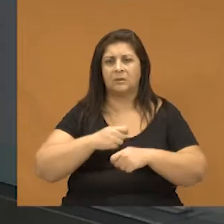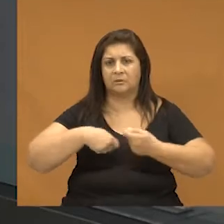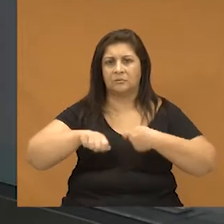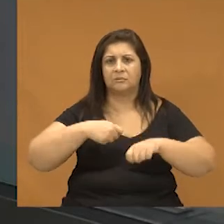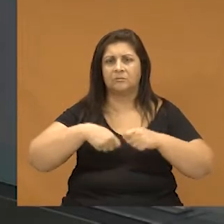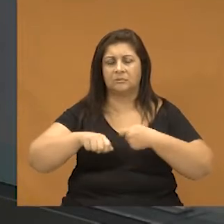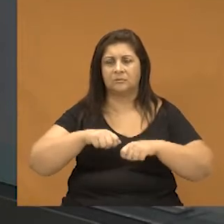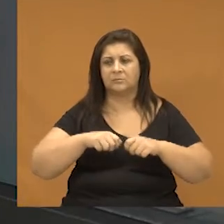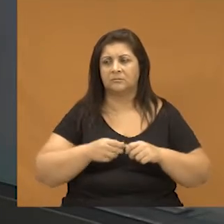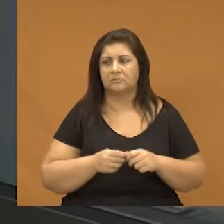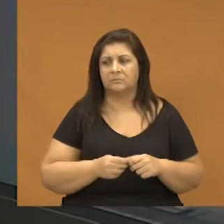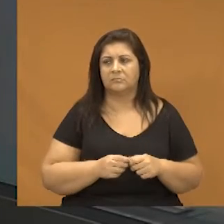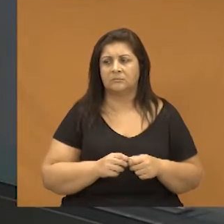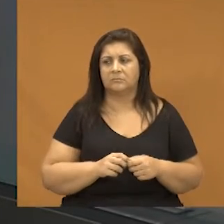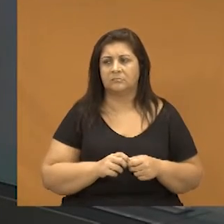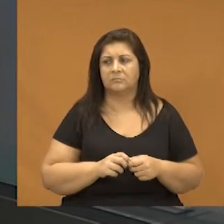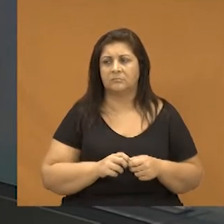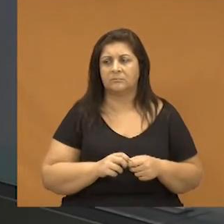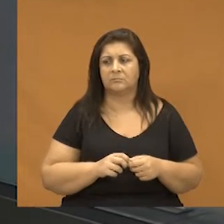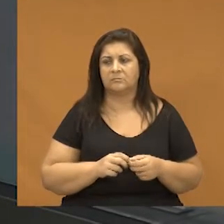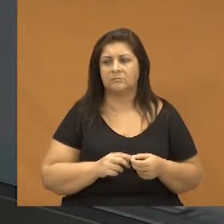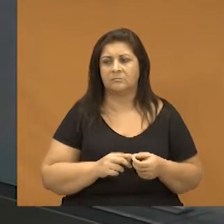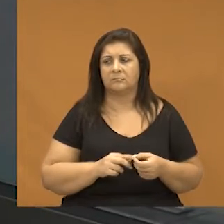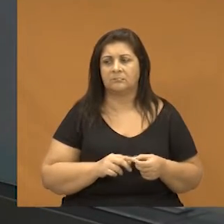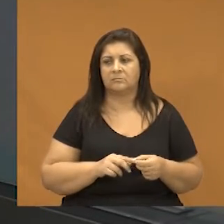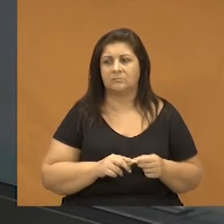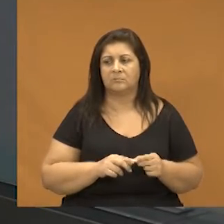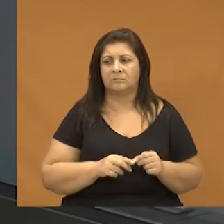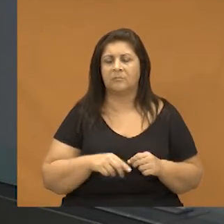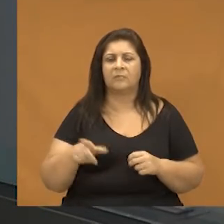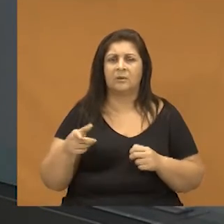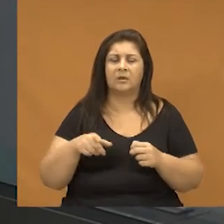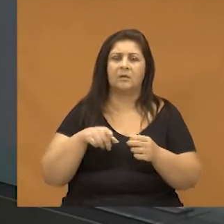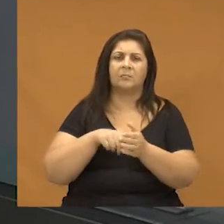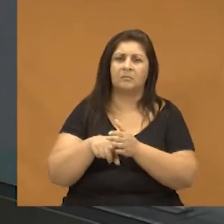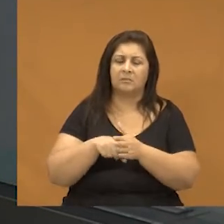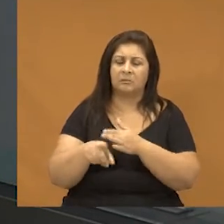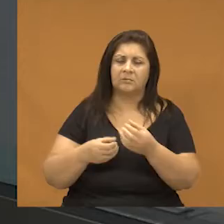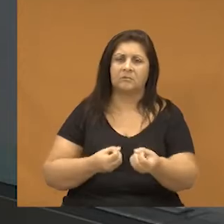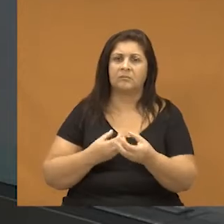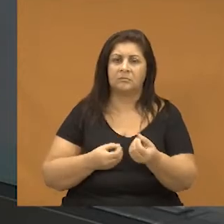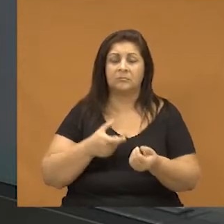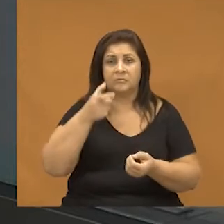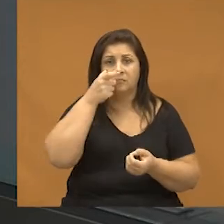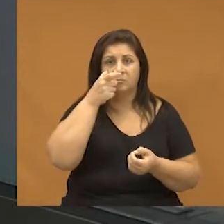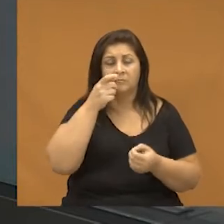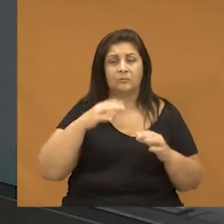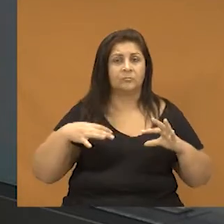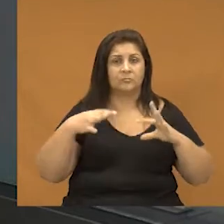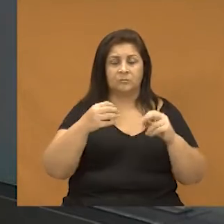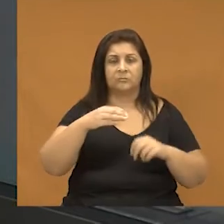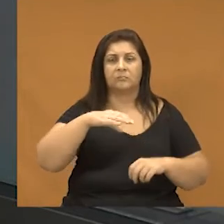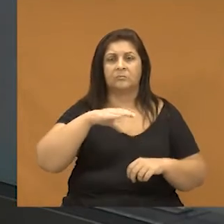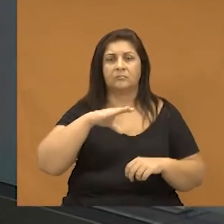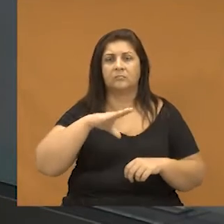administrativa e financeiro desse convênio, que nós fomos lá tirar informações, vimos todas as cidades que já